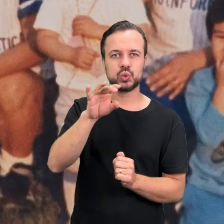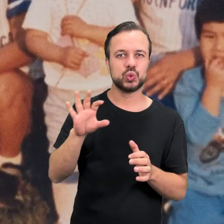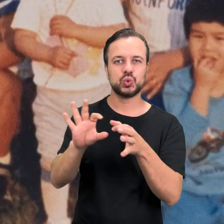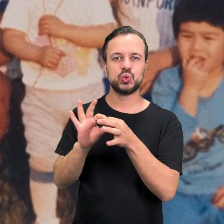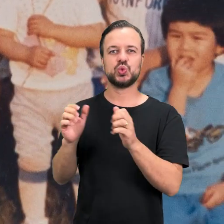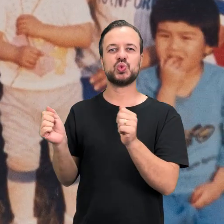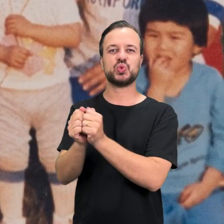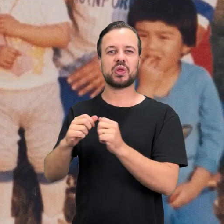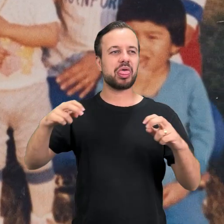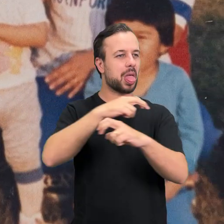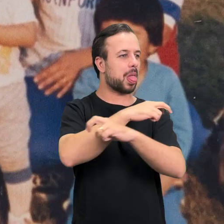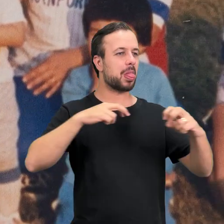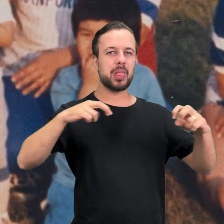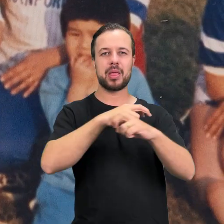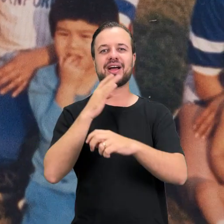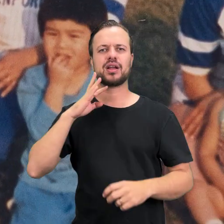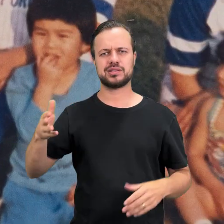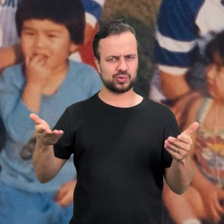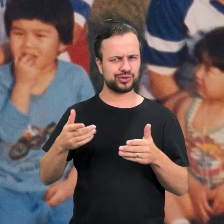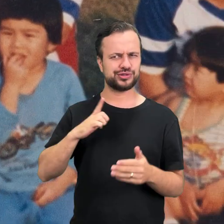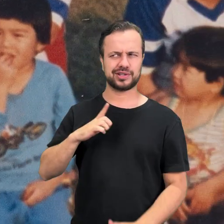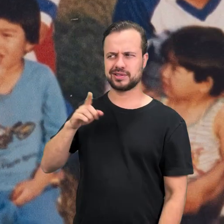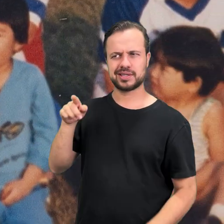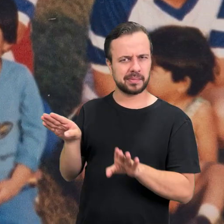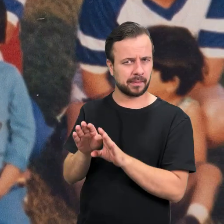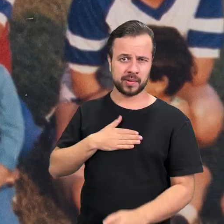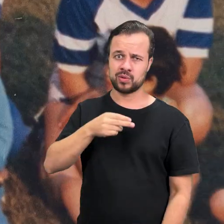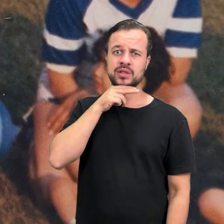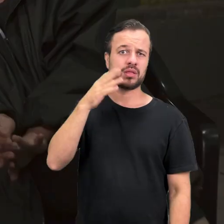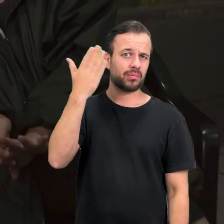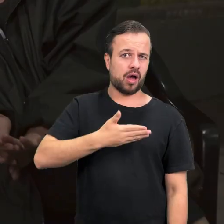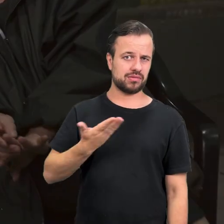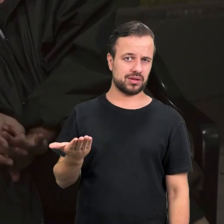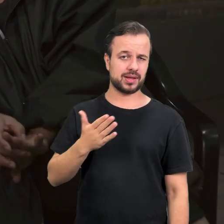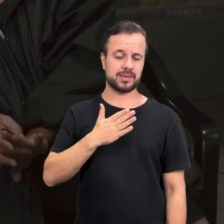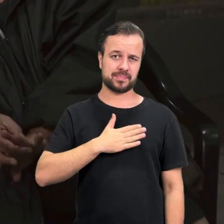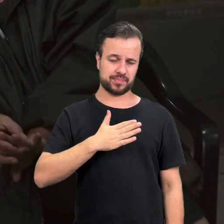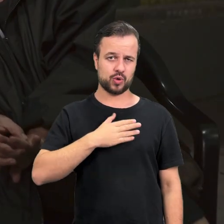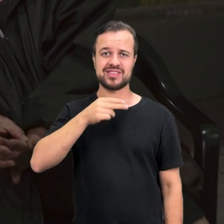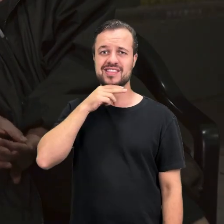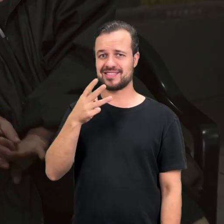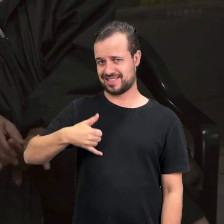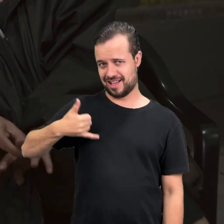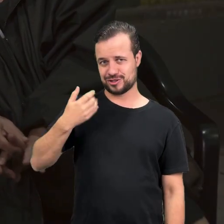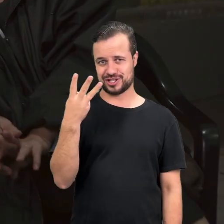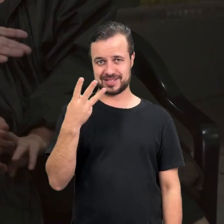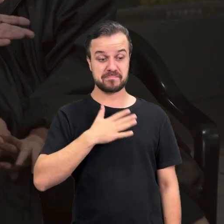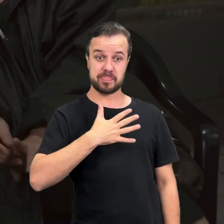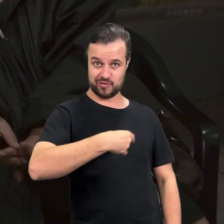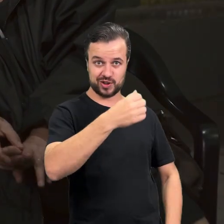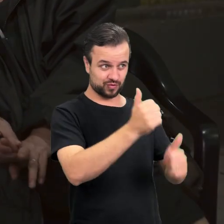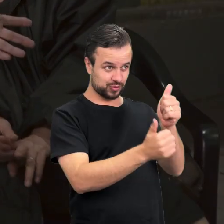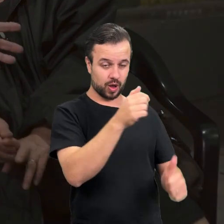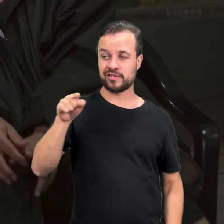ficava andando para lá e para cá com as crianças. Até hoje tem ainda. Meu neto é prova disso, porque meu neto tem 3 anos e meu filho joga bola